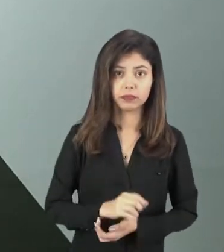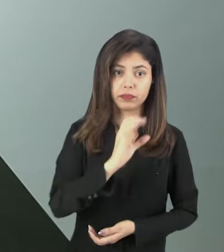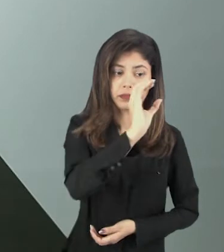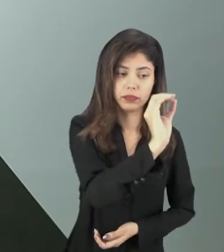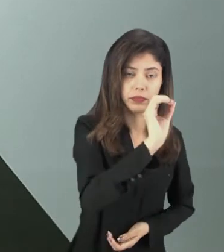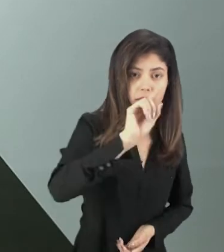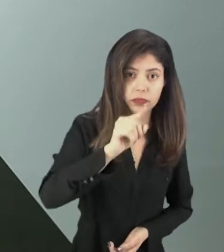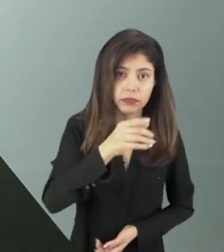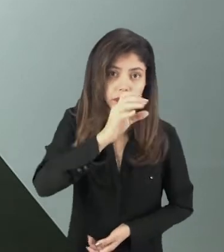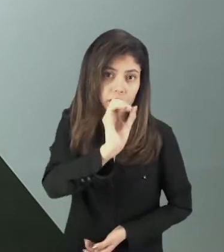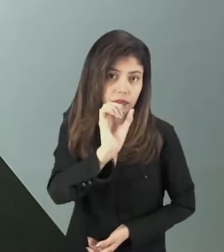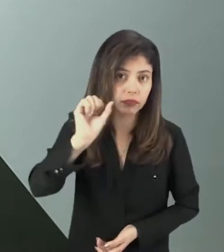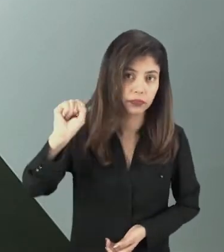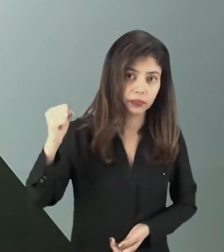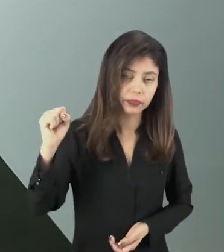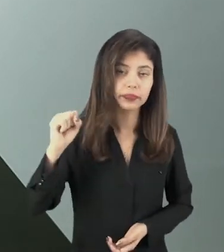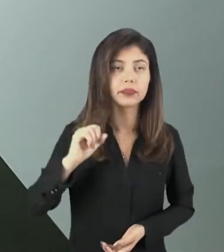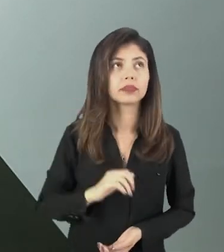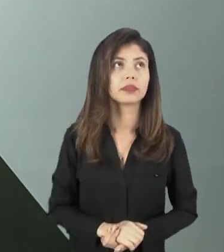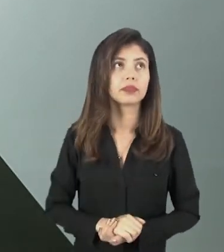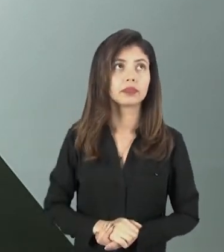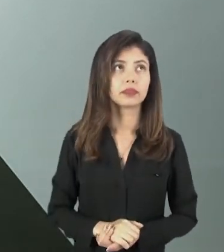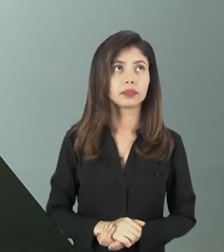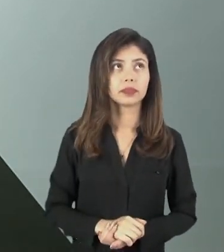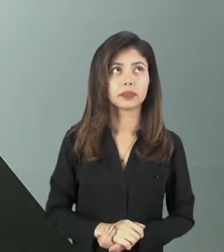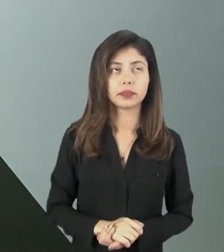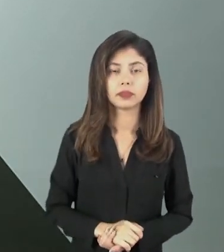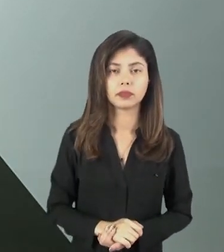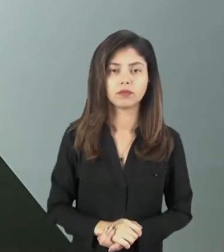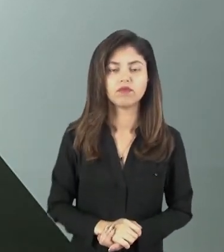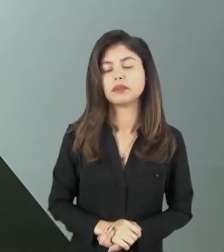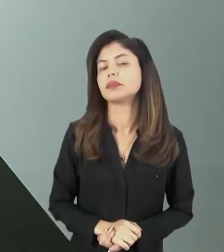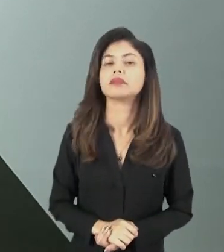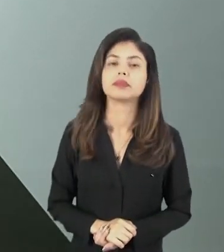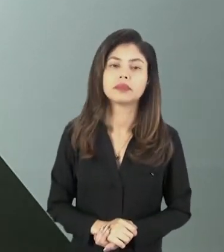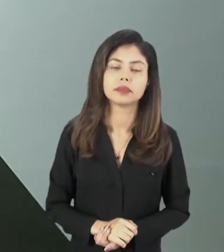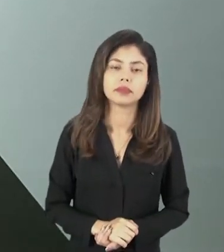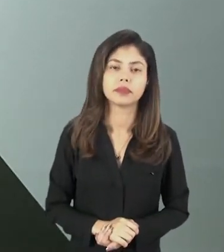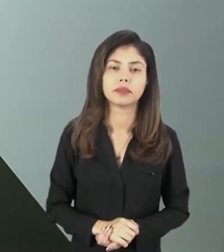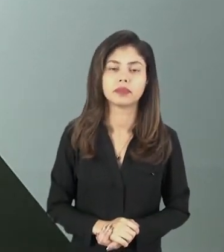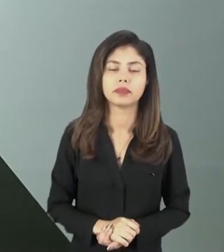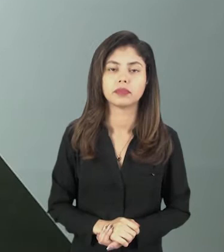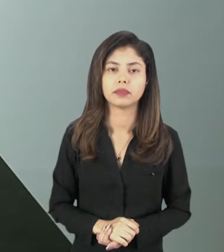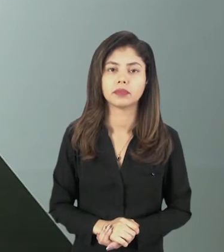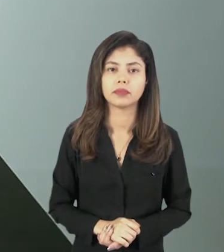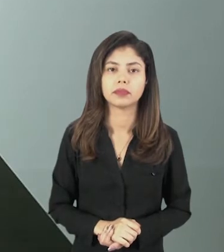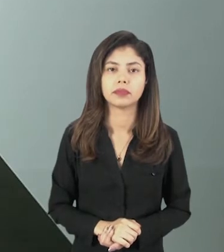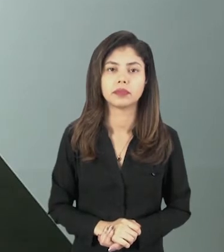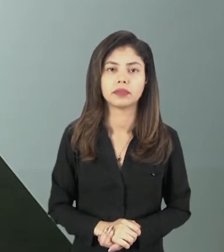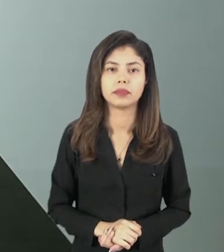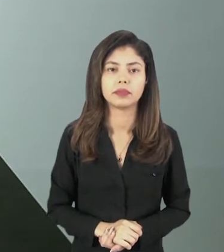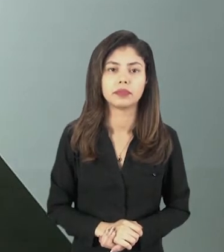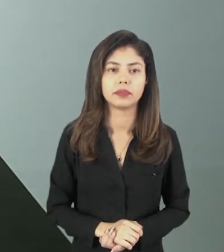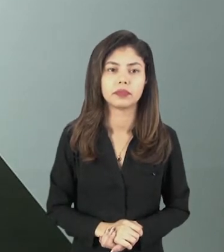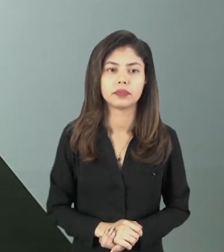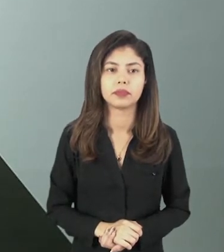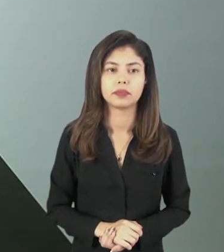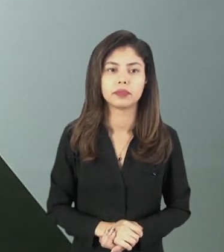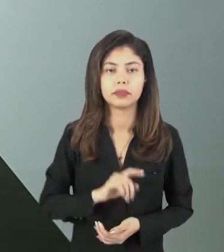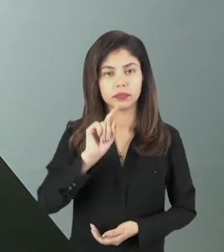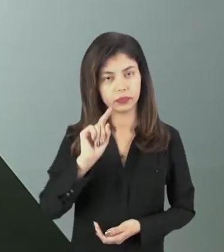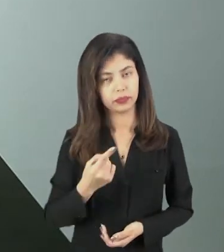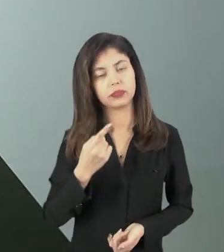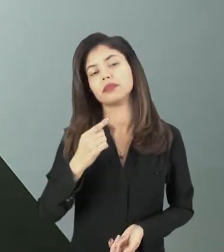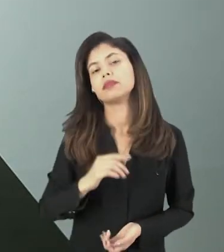casas porque eu tenho dois zeros né que corresponde a mais uma mais dois algarismos Então vou